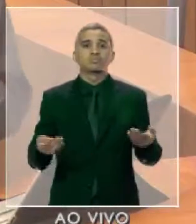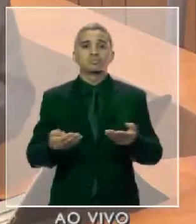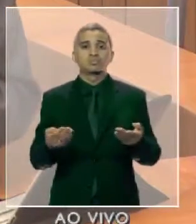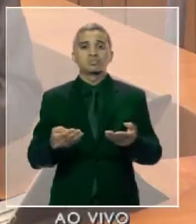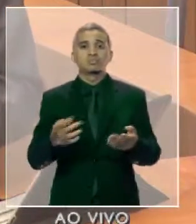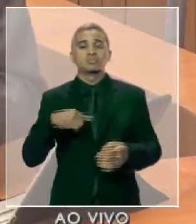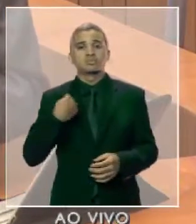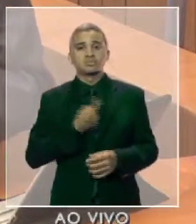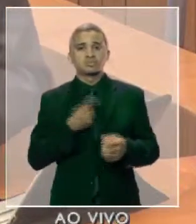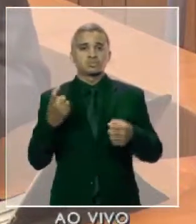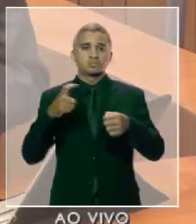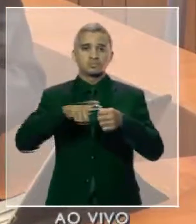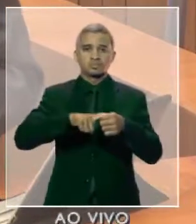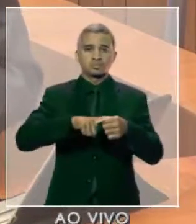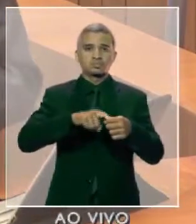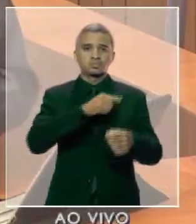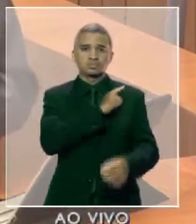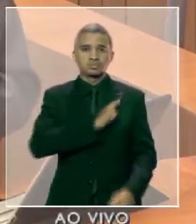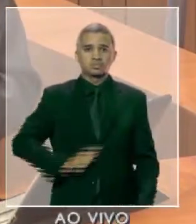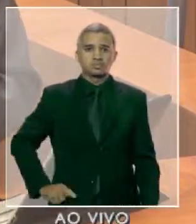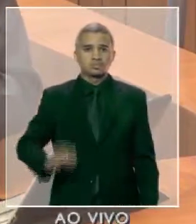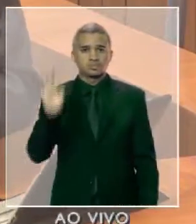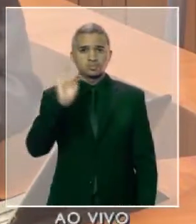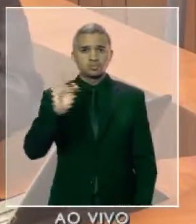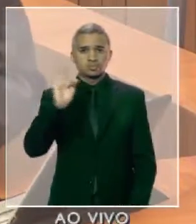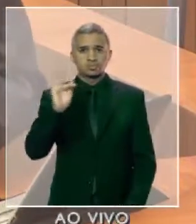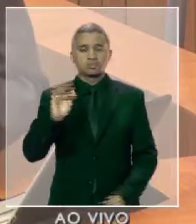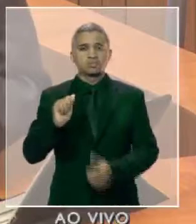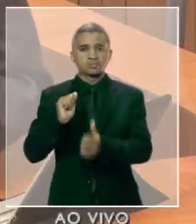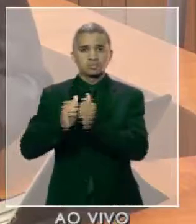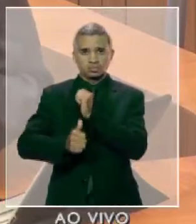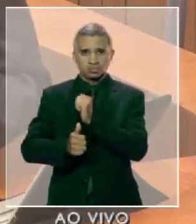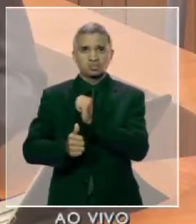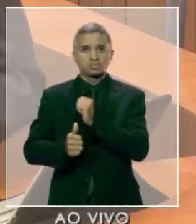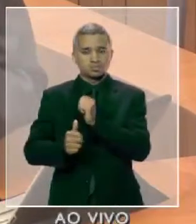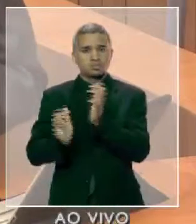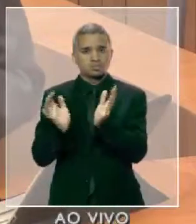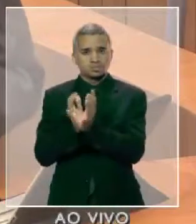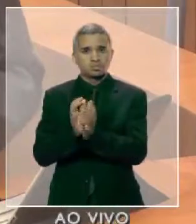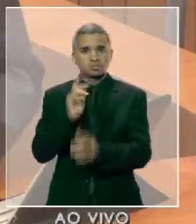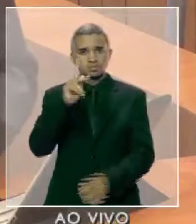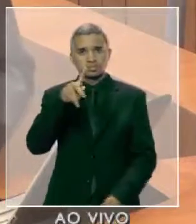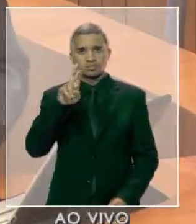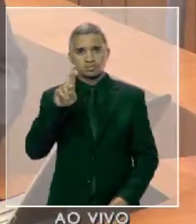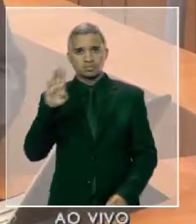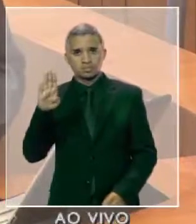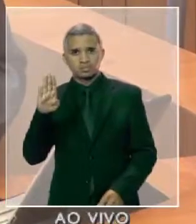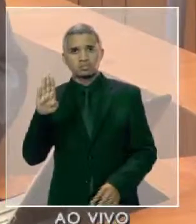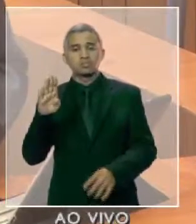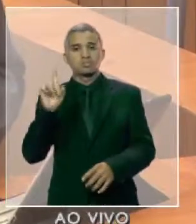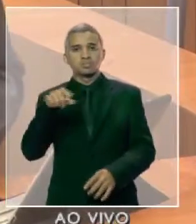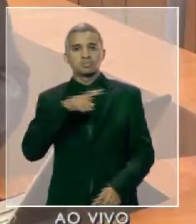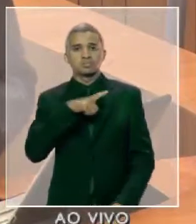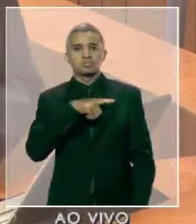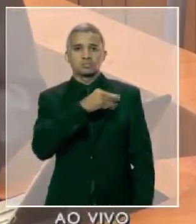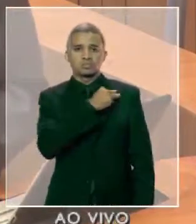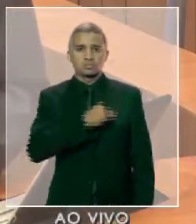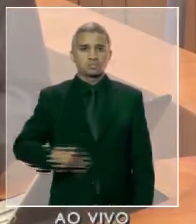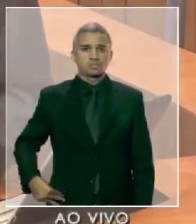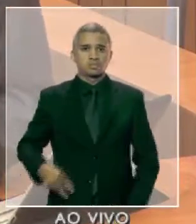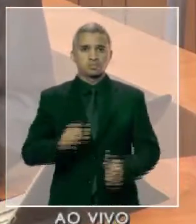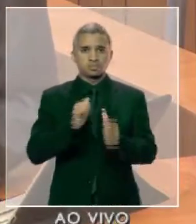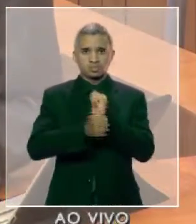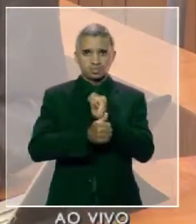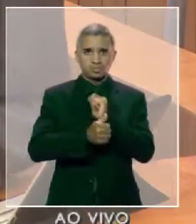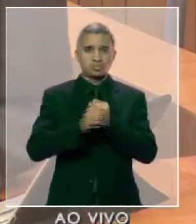governo federal fazendo gestão no esporte. O PRB hoje, ele tem o nosso ministro, né, do esporte,